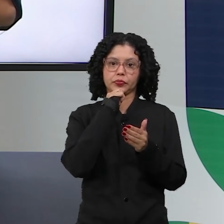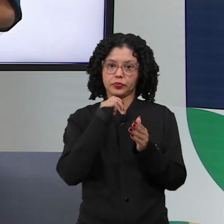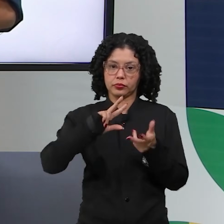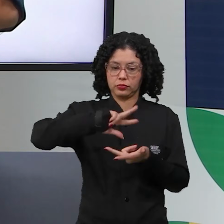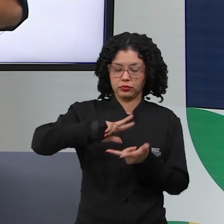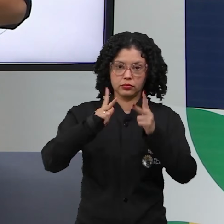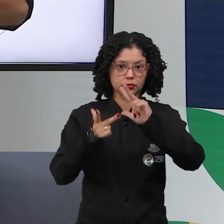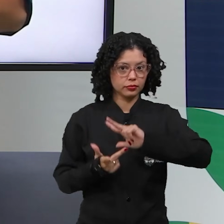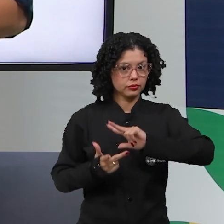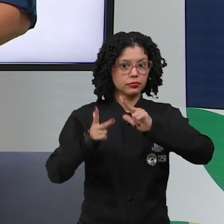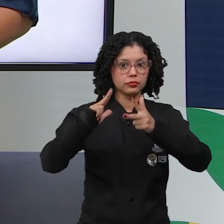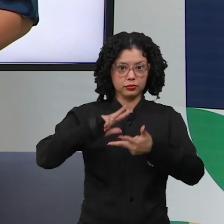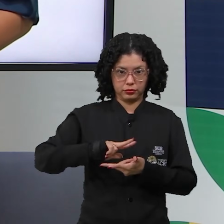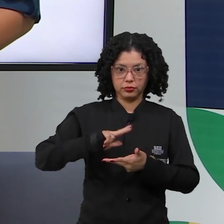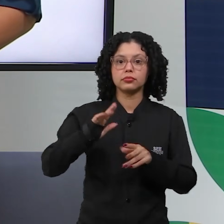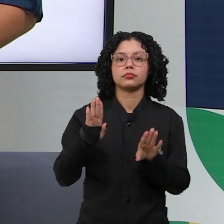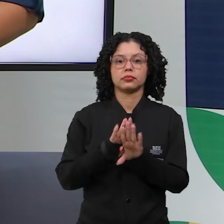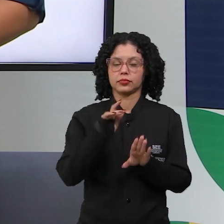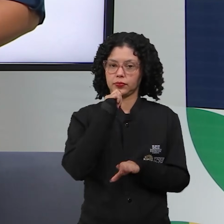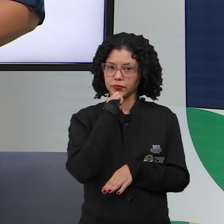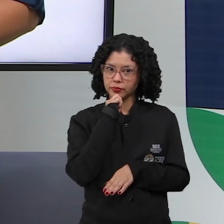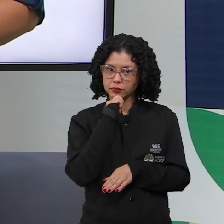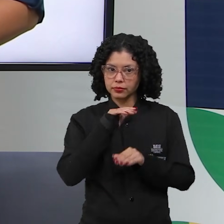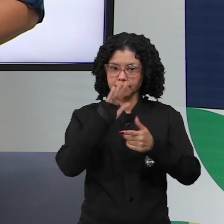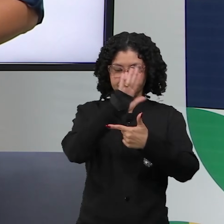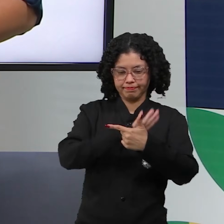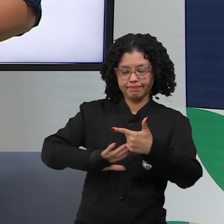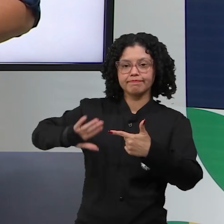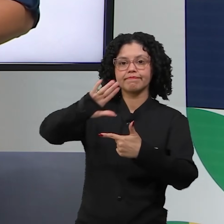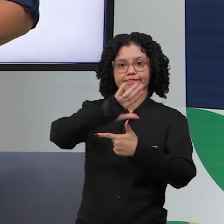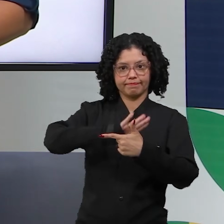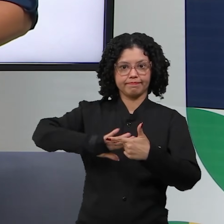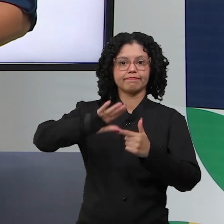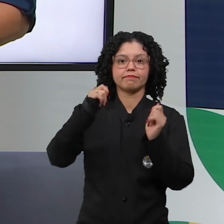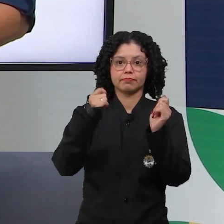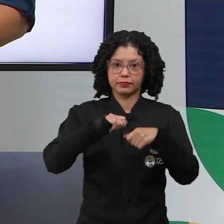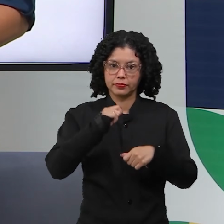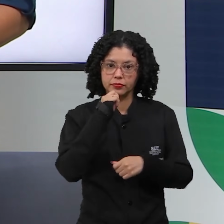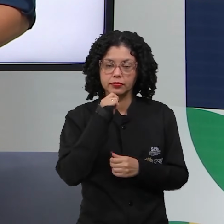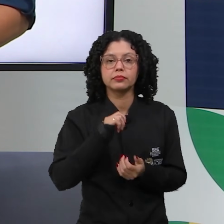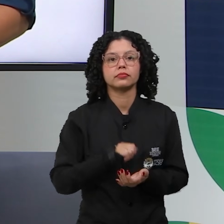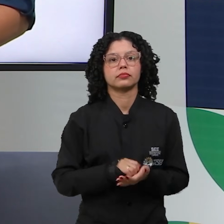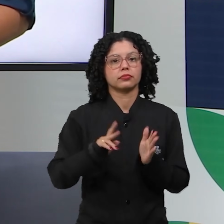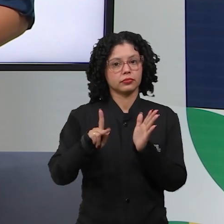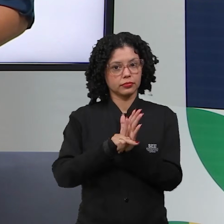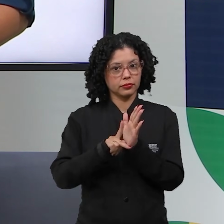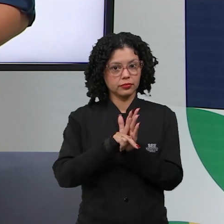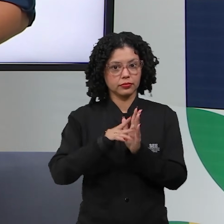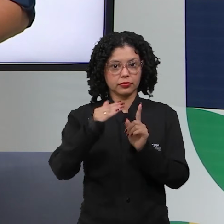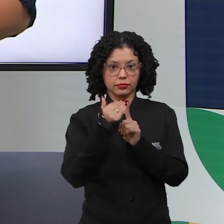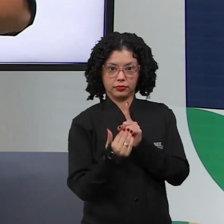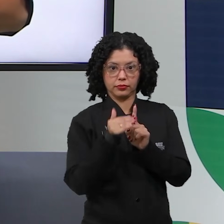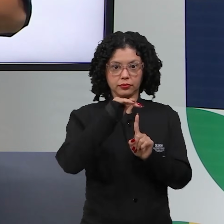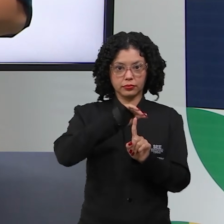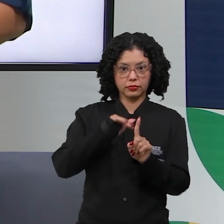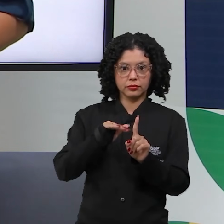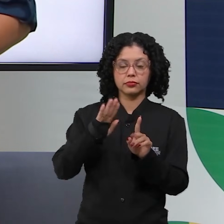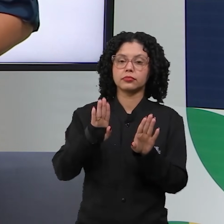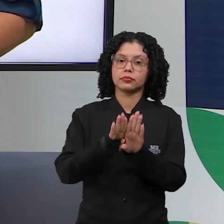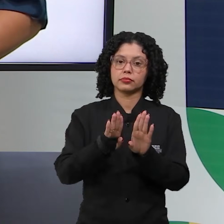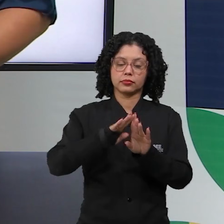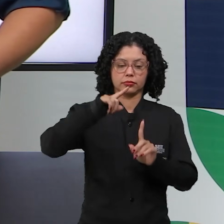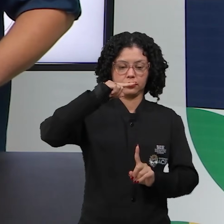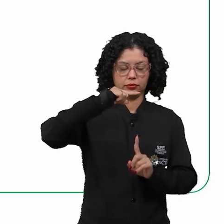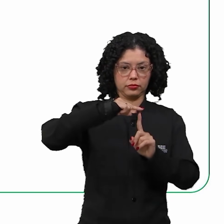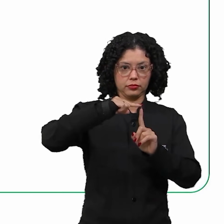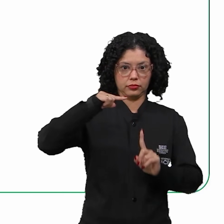suas faces serem planas, certo? Eles possuem faces, arestas e